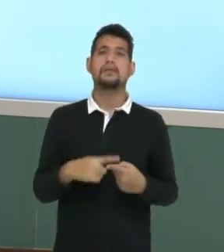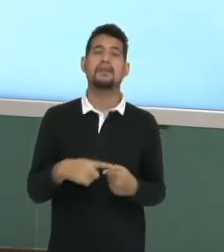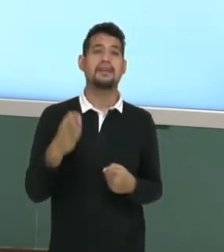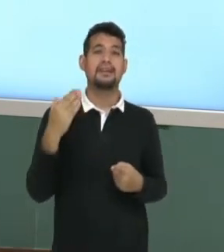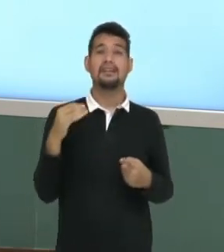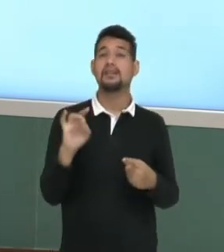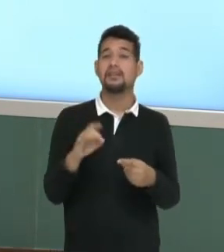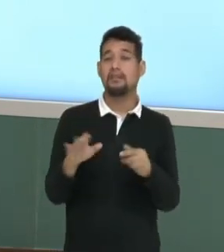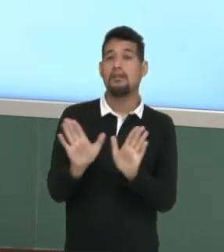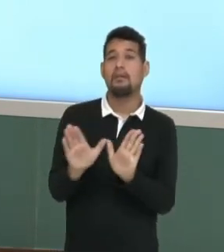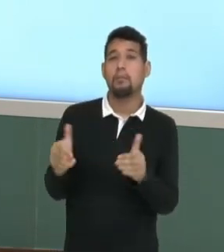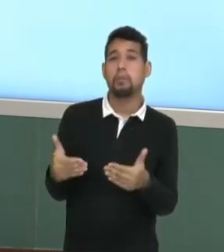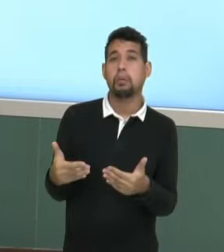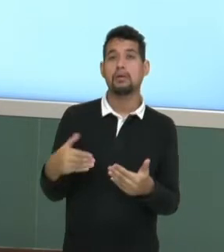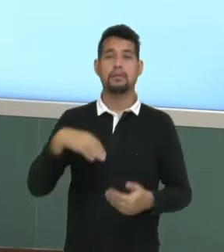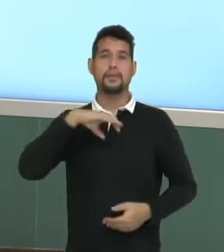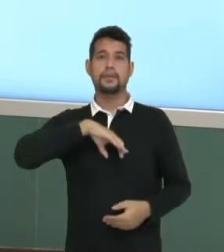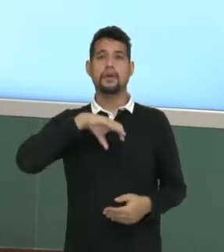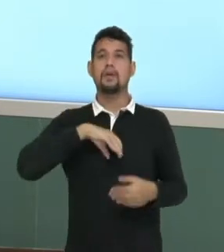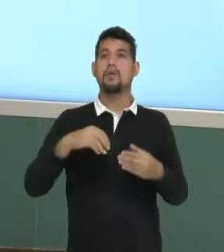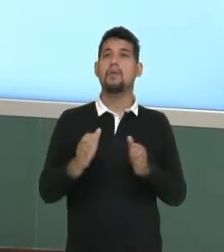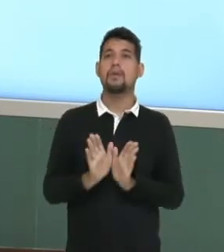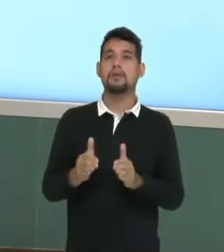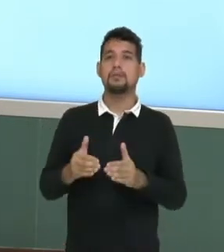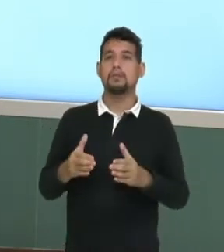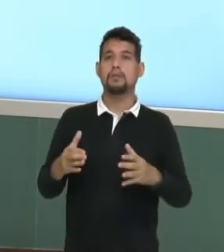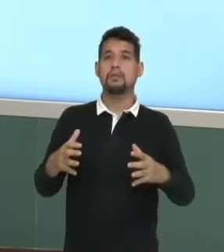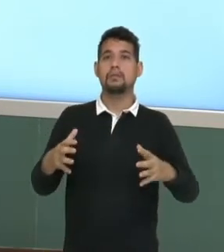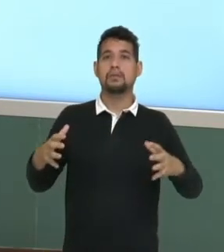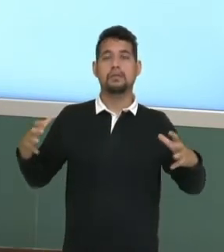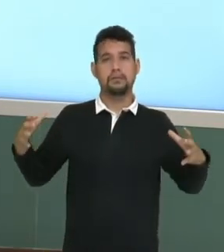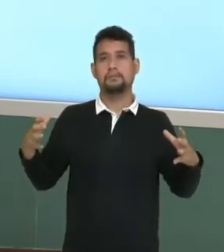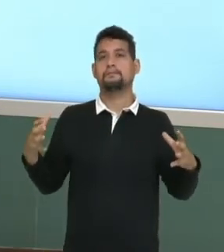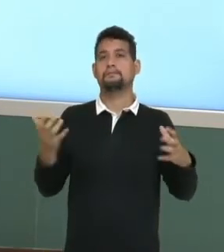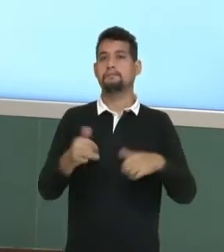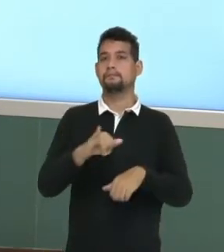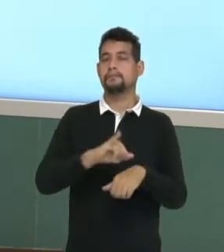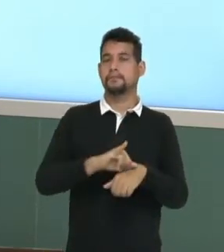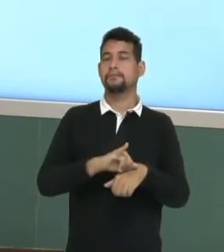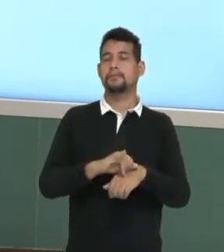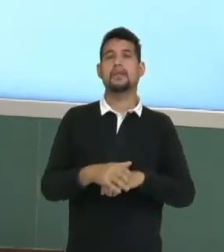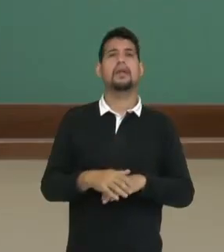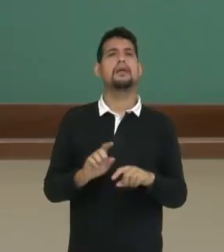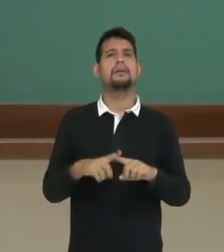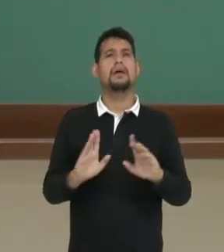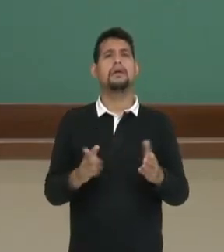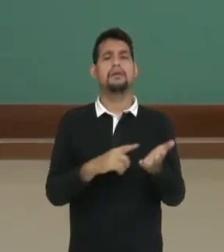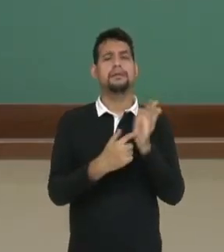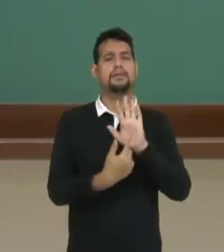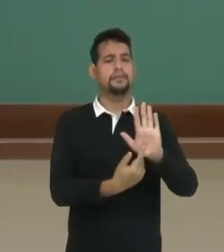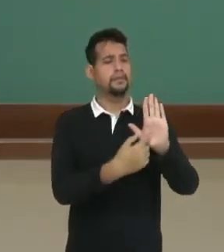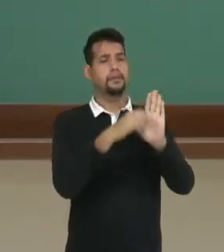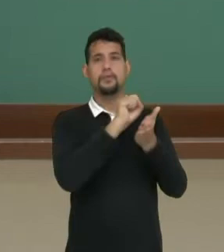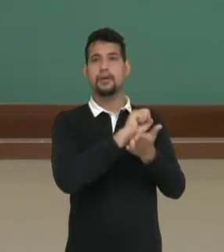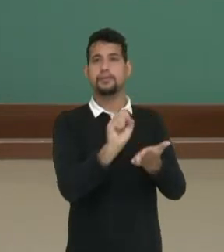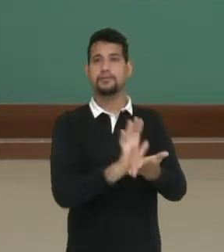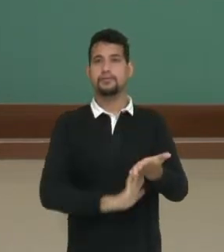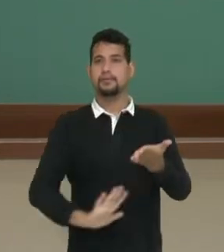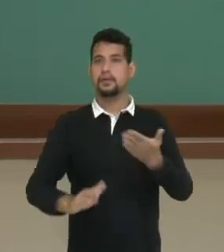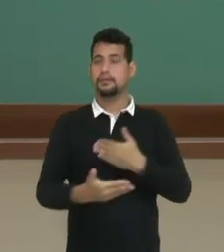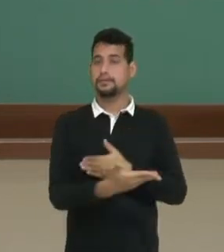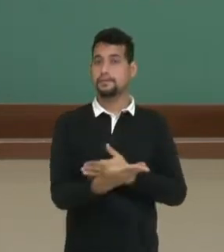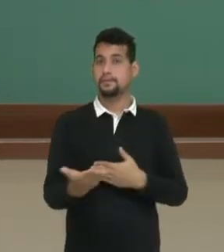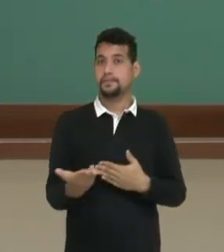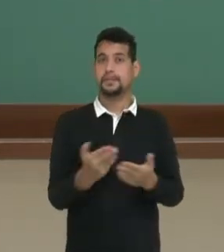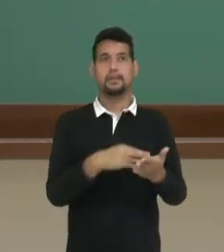uma colônia de Portugal, passa a ser sede do Império Português, né? E aqui eu trago uma atividade para vocês. Então vamos